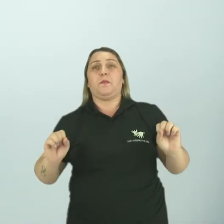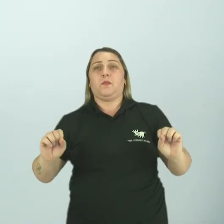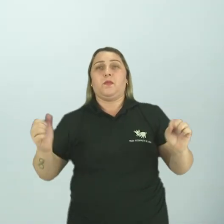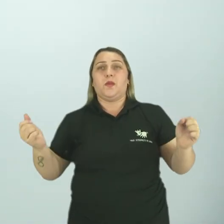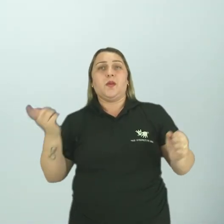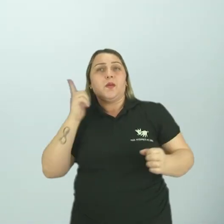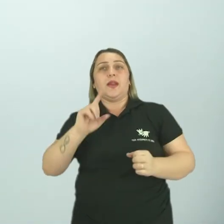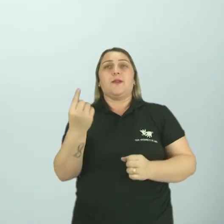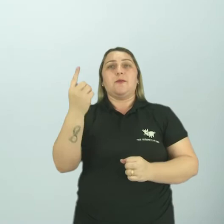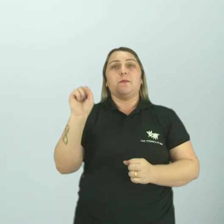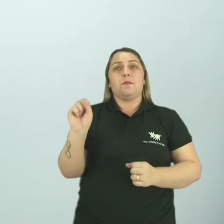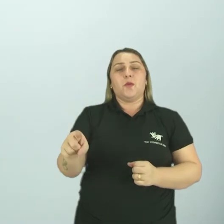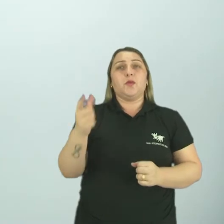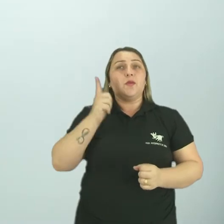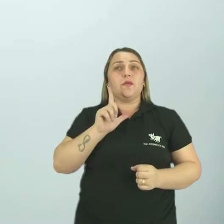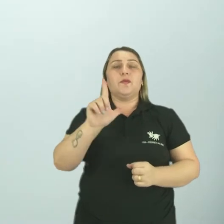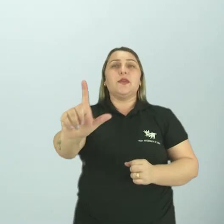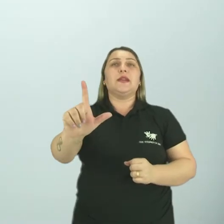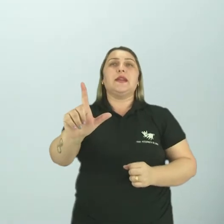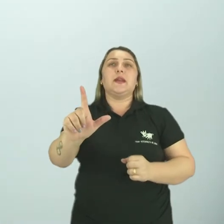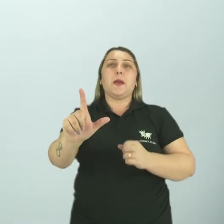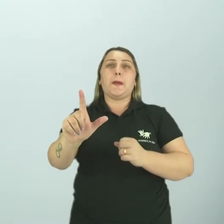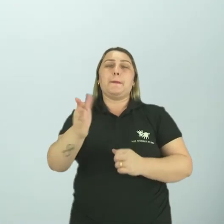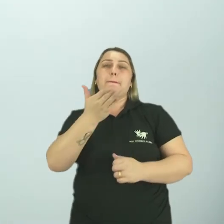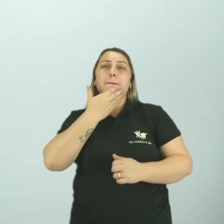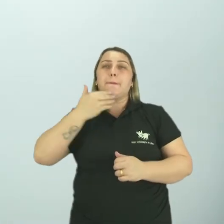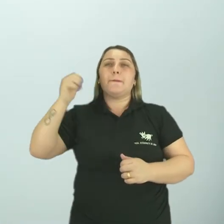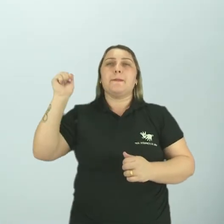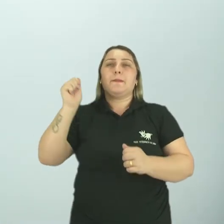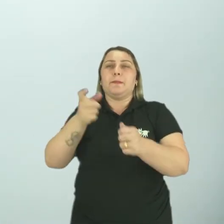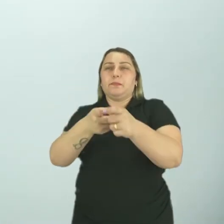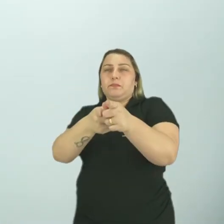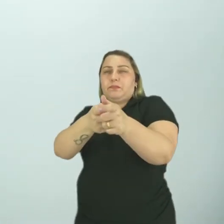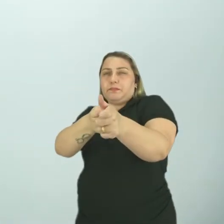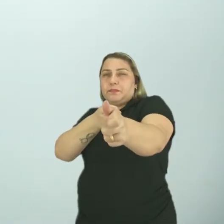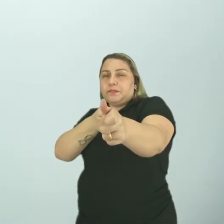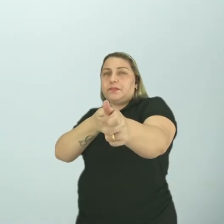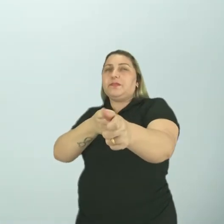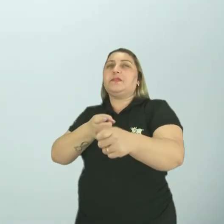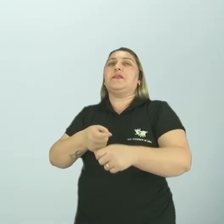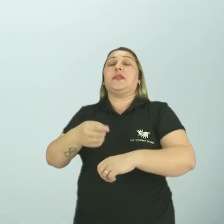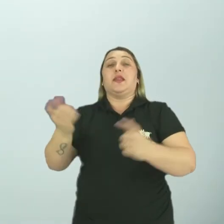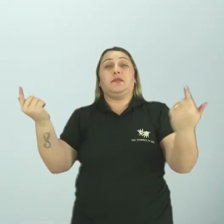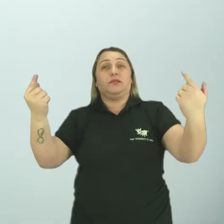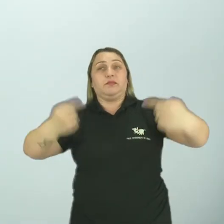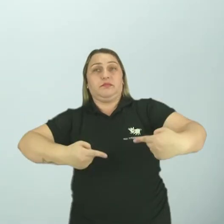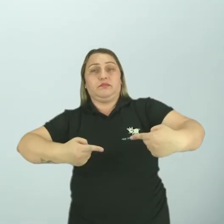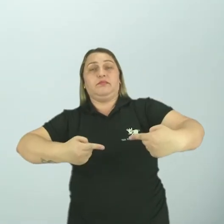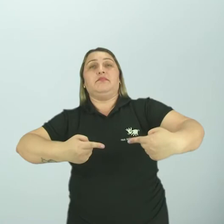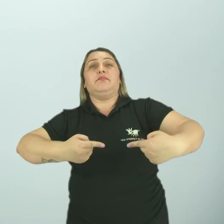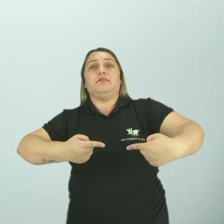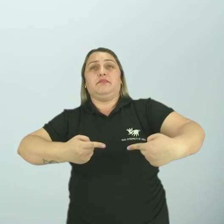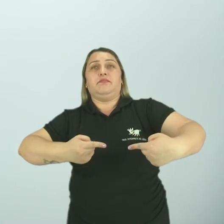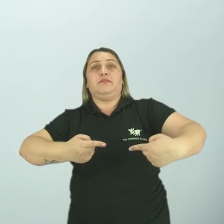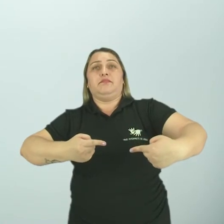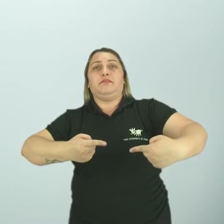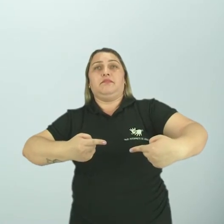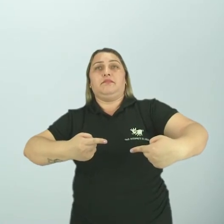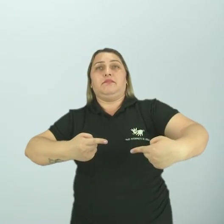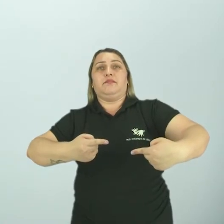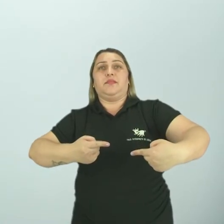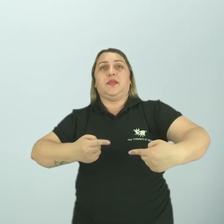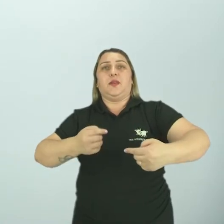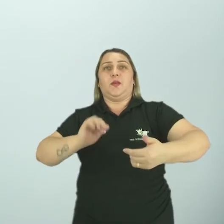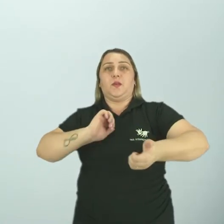ponto. O vencedor é aquele que tiver a melhor pontuação. Em caso de empate, é disputado um tie-break, né? Que é